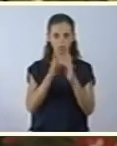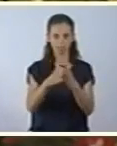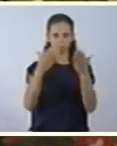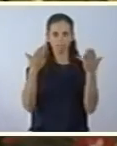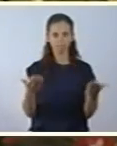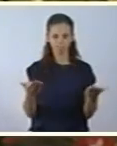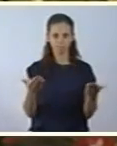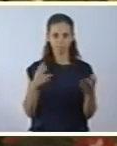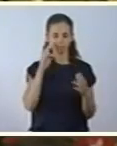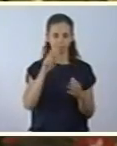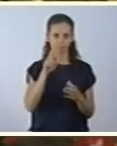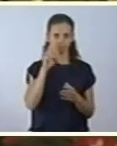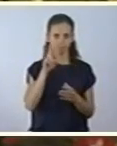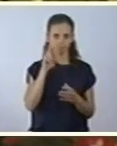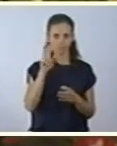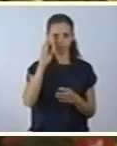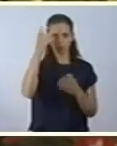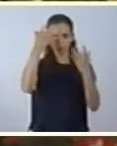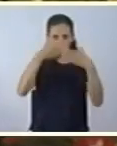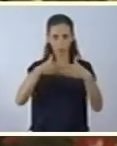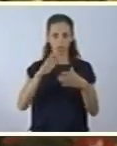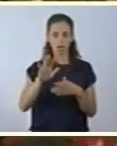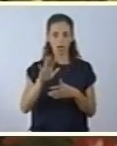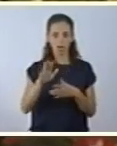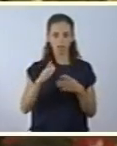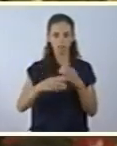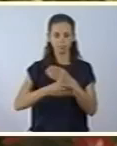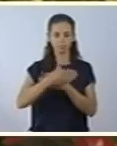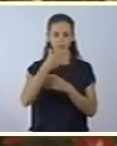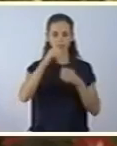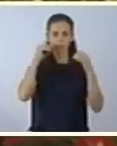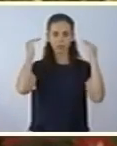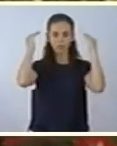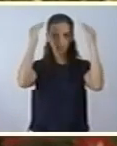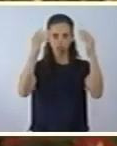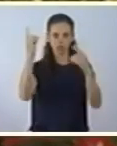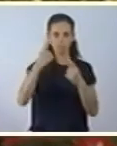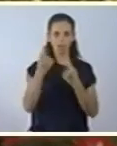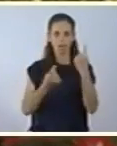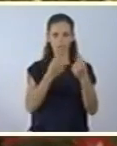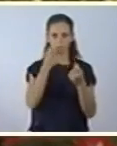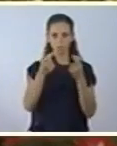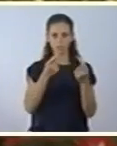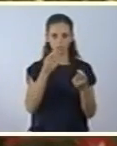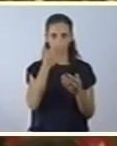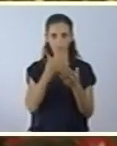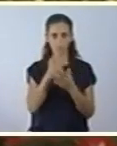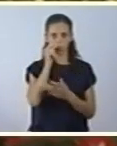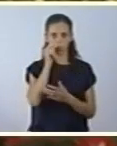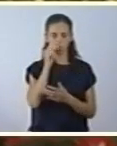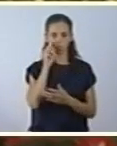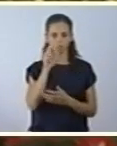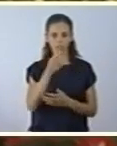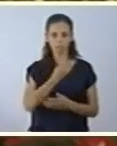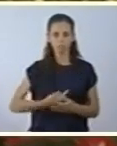abertos. Contemplava eu as visões da noite, quando, sobre as nuvens do céu, veio alguém semelhante a um filho do homem. Dirigiu-se para um